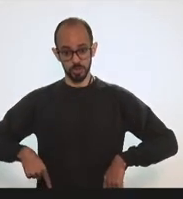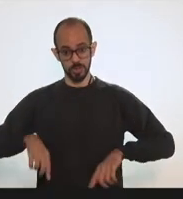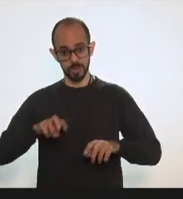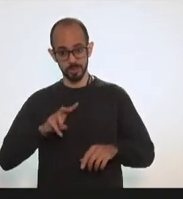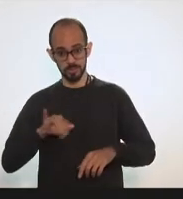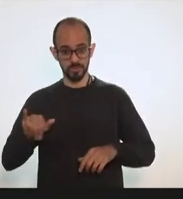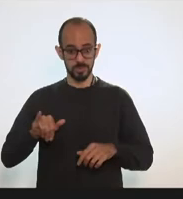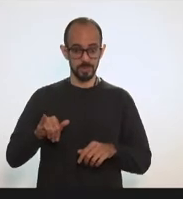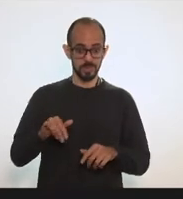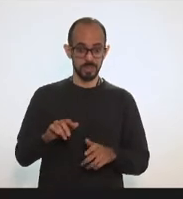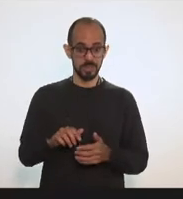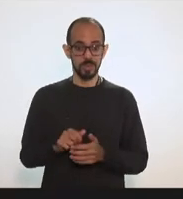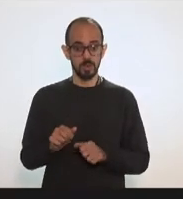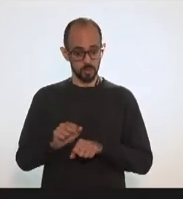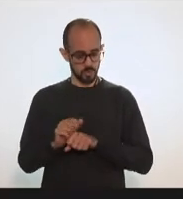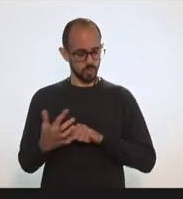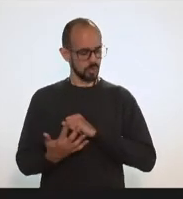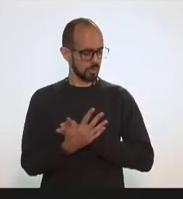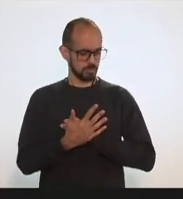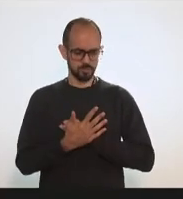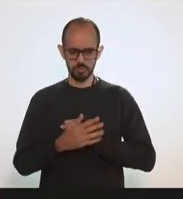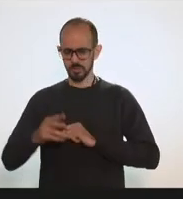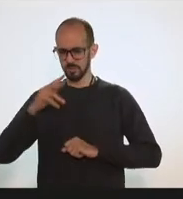o coronavírus está muito forte.